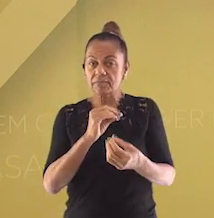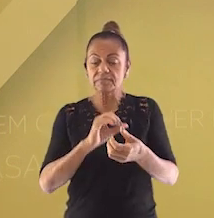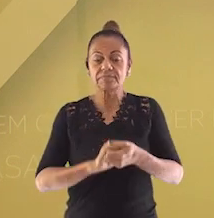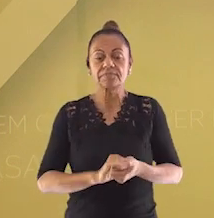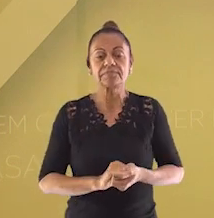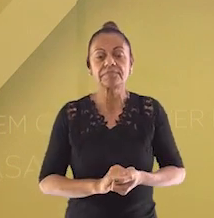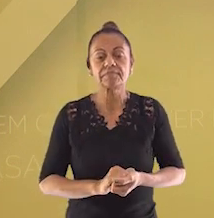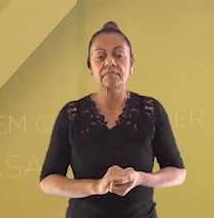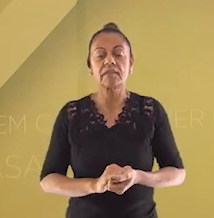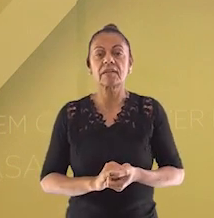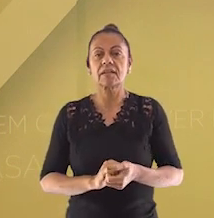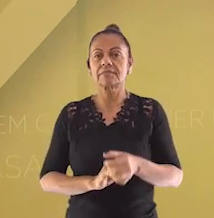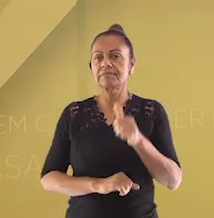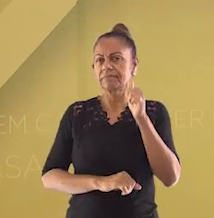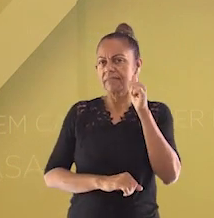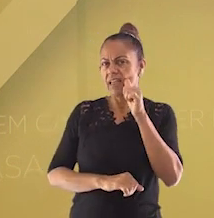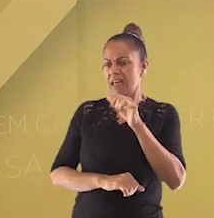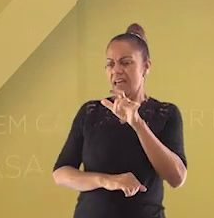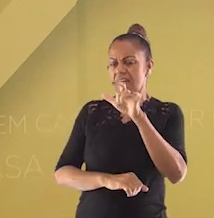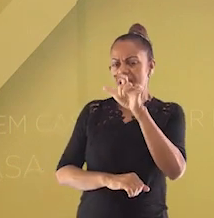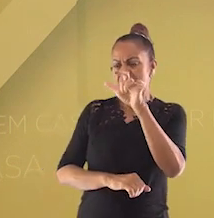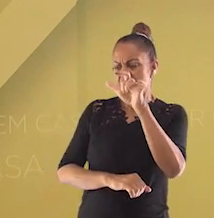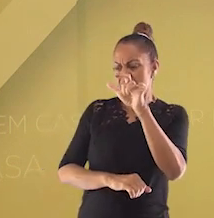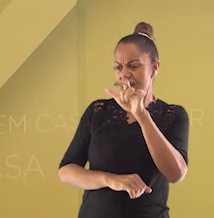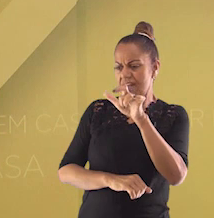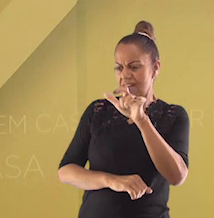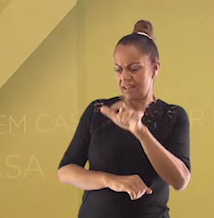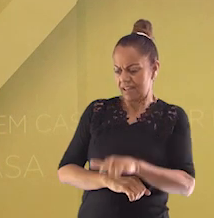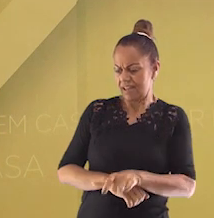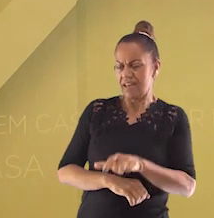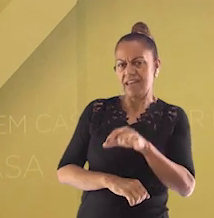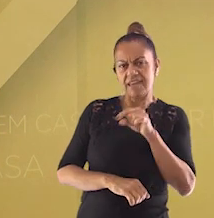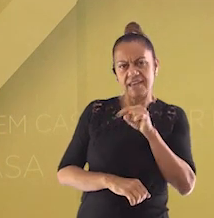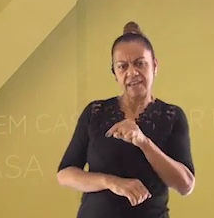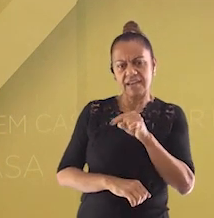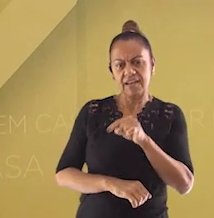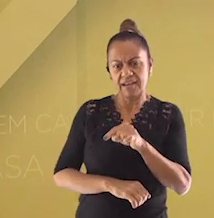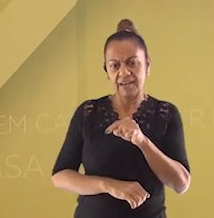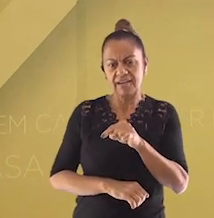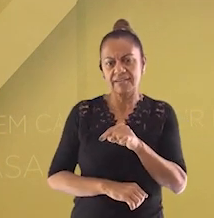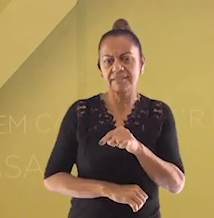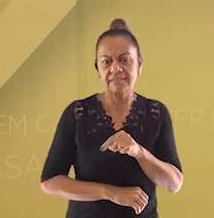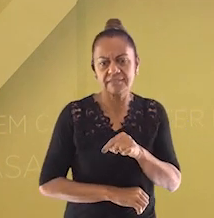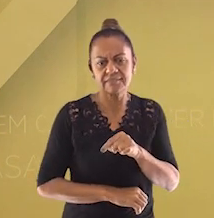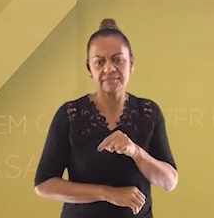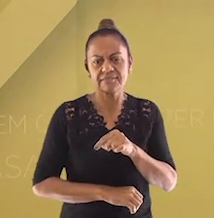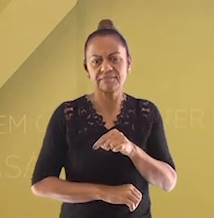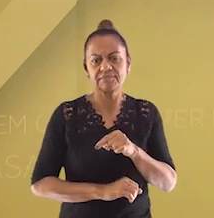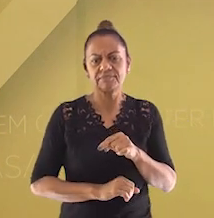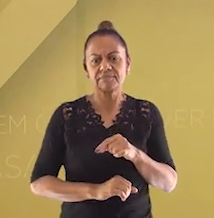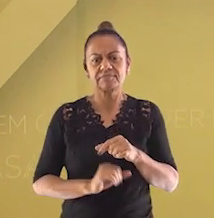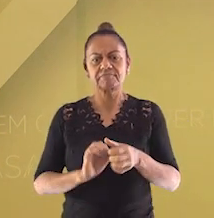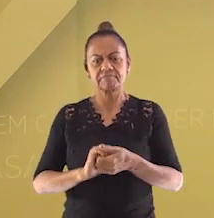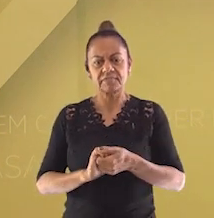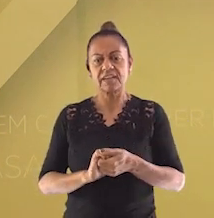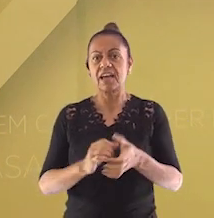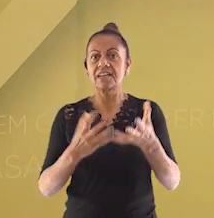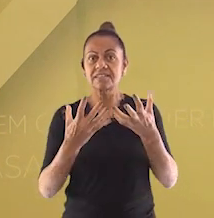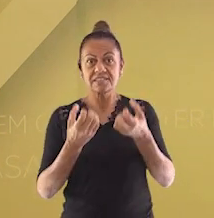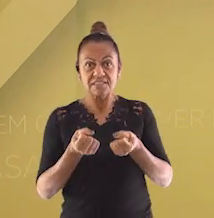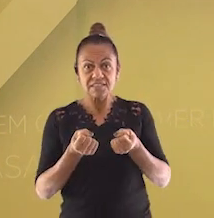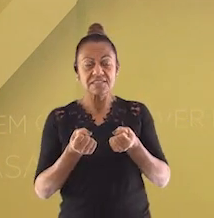ler essa frase atentem-se para a pronúncia e repitam depois de mim xi set